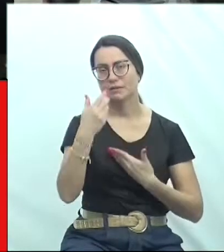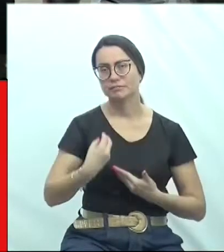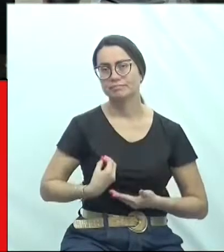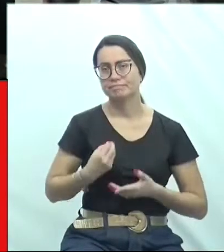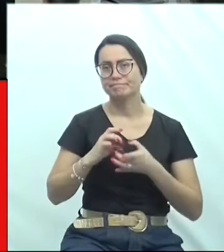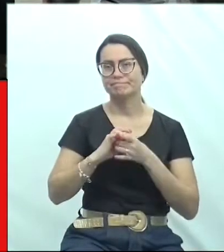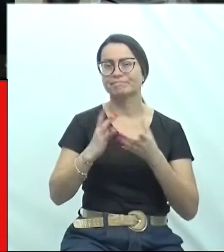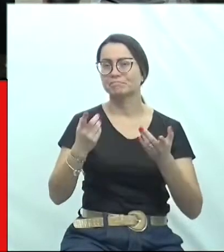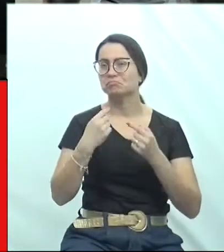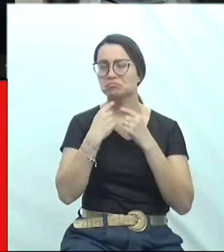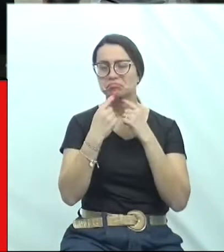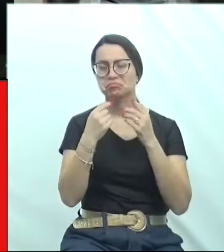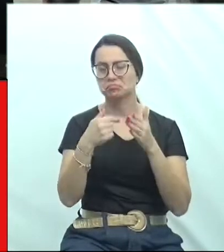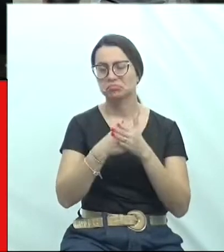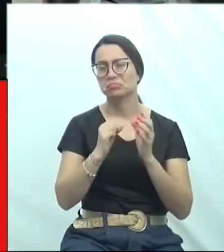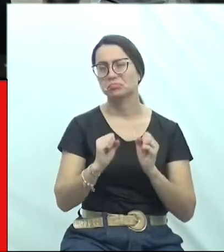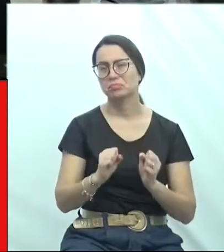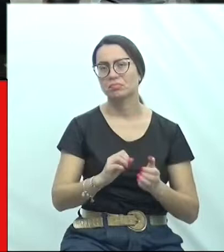se tiverem alguma dúvida.